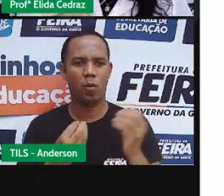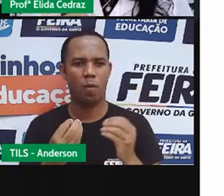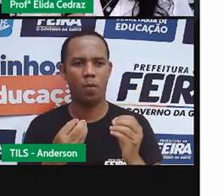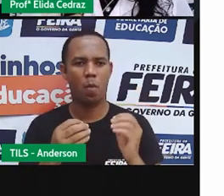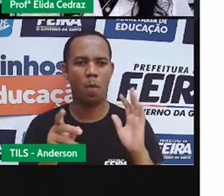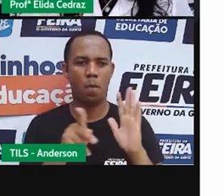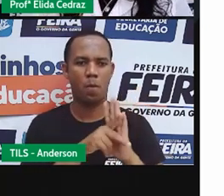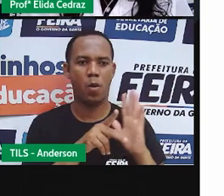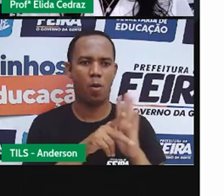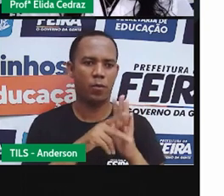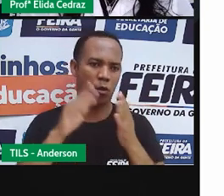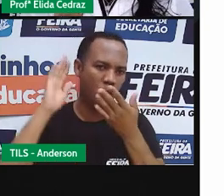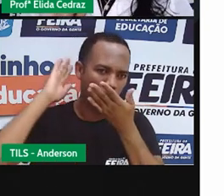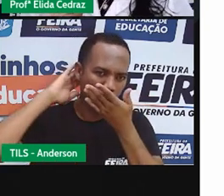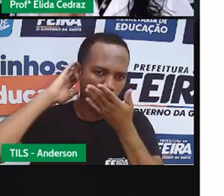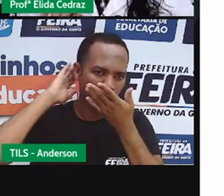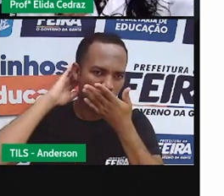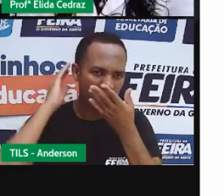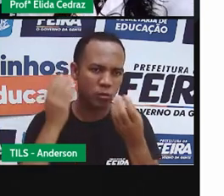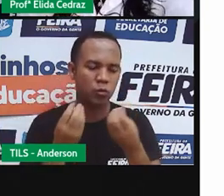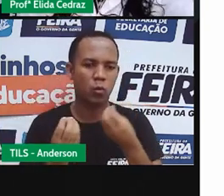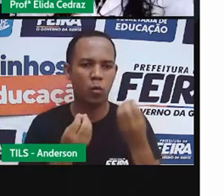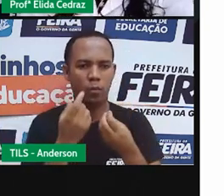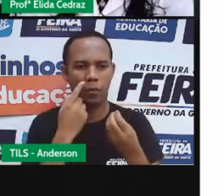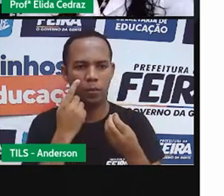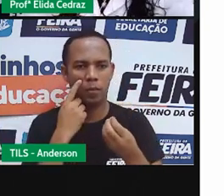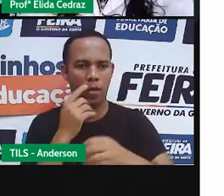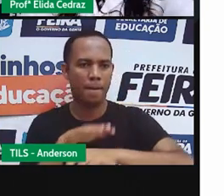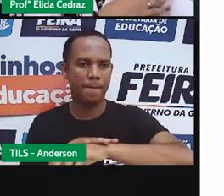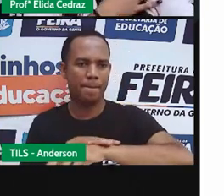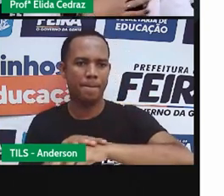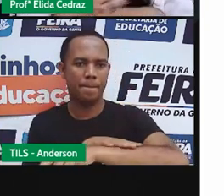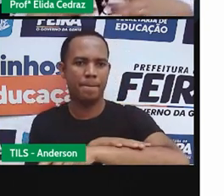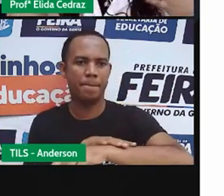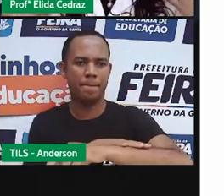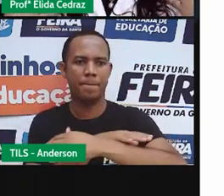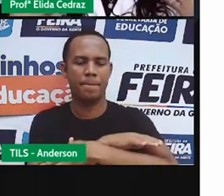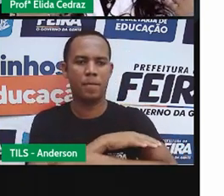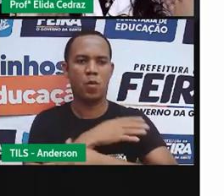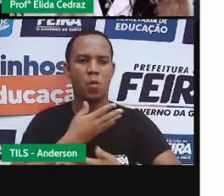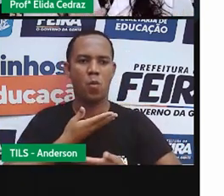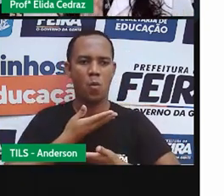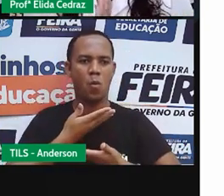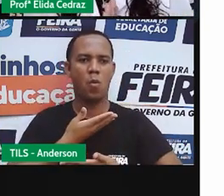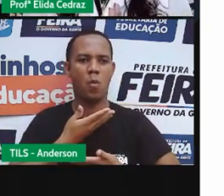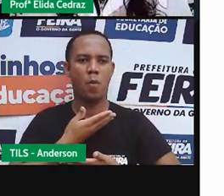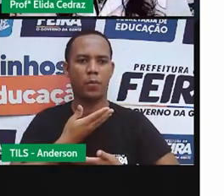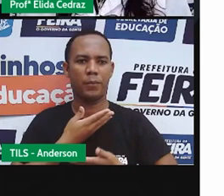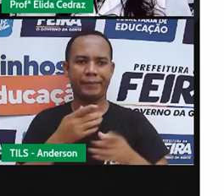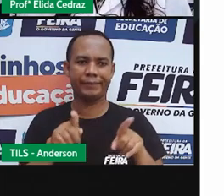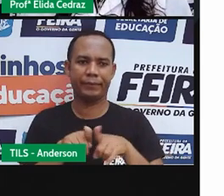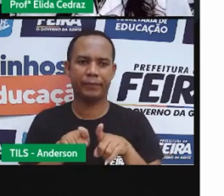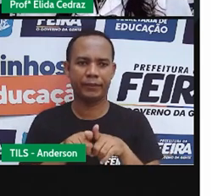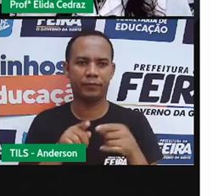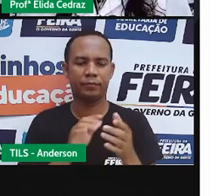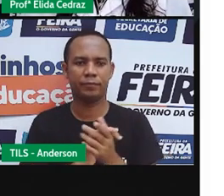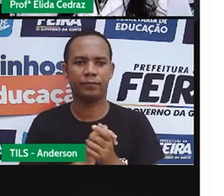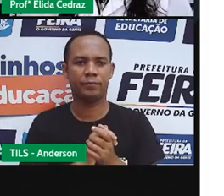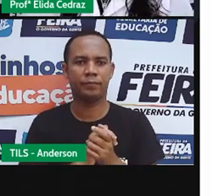produzidas pelos próprios indígenas que está presente na pele, naquelas pinturas que